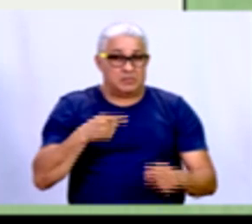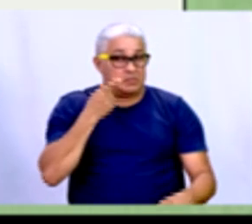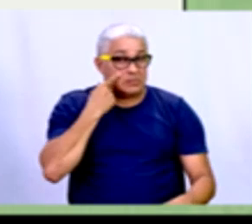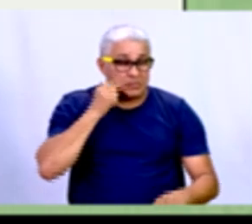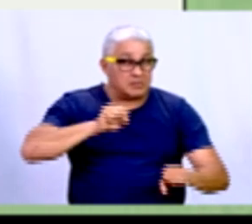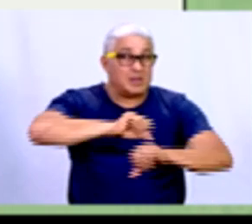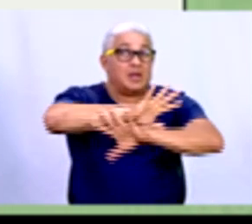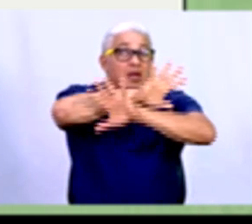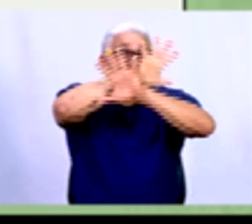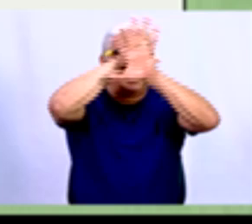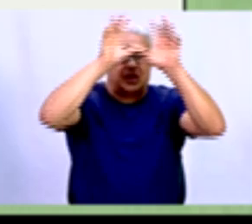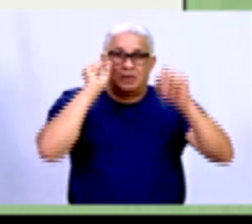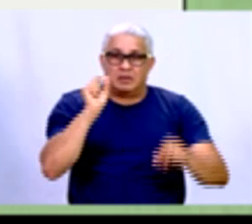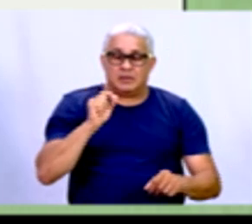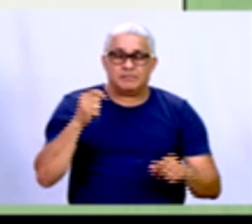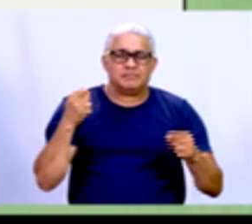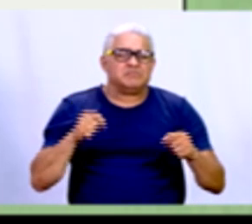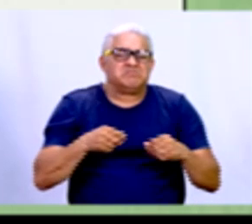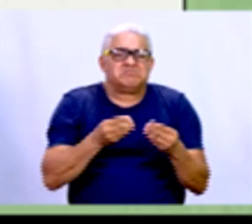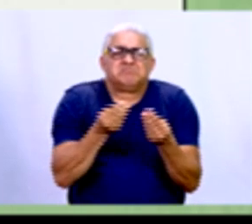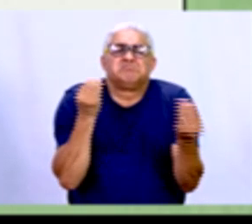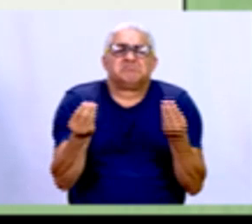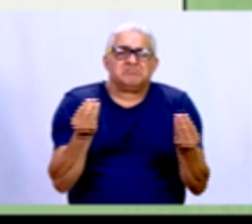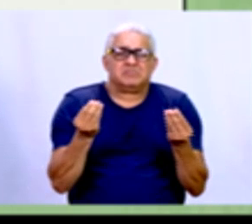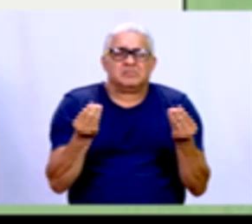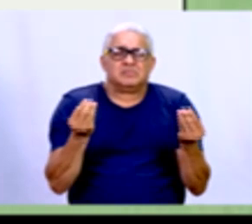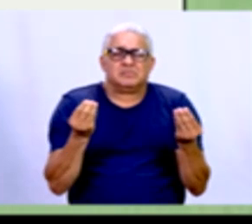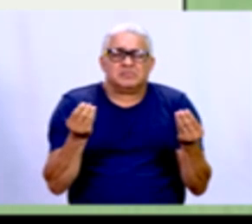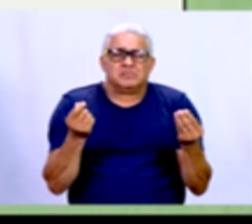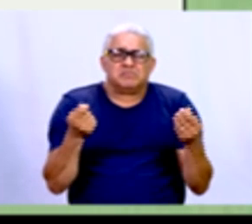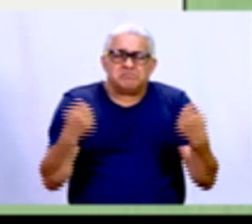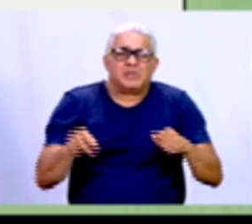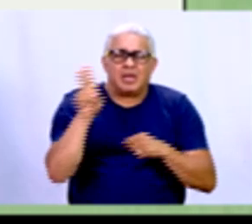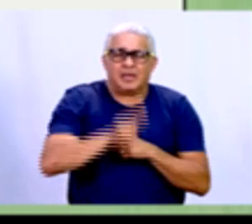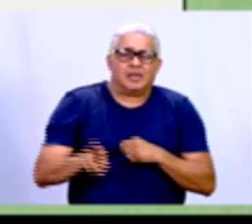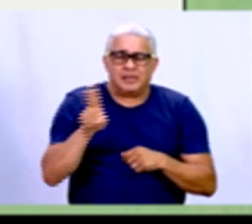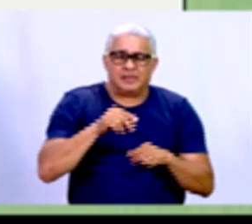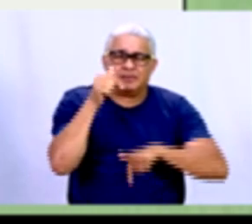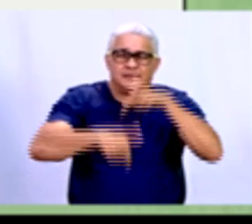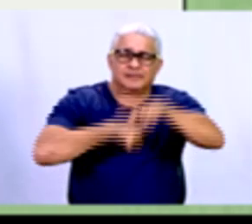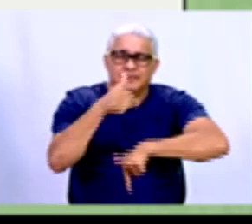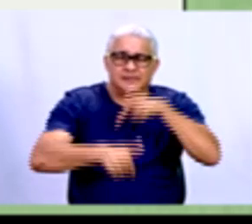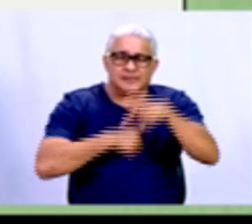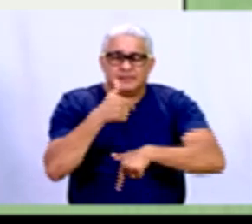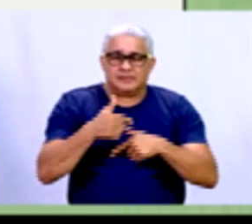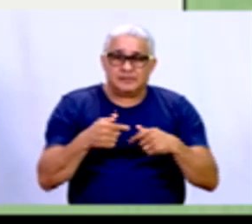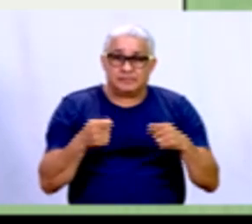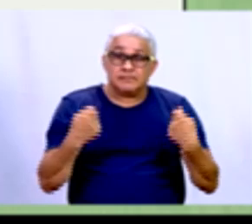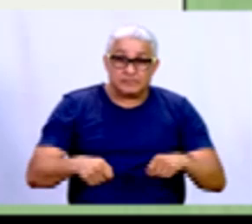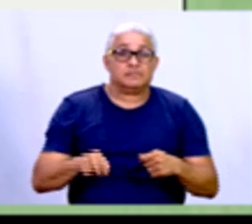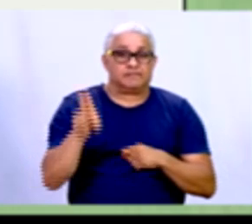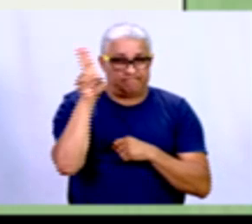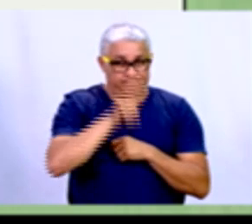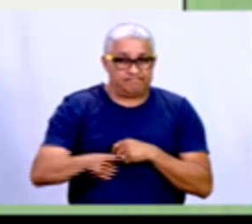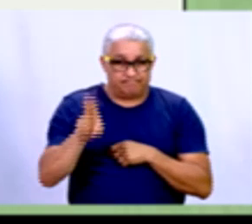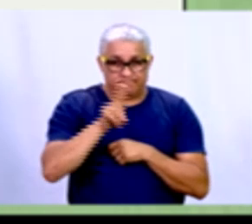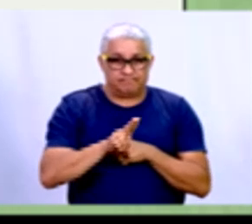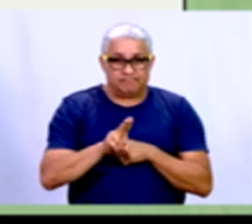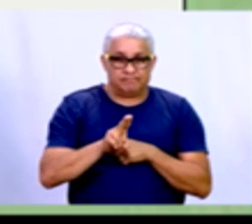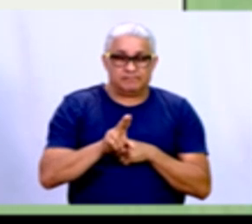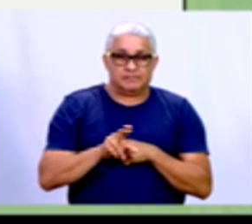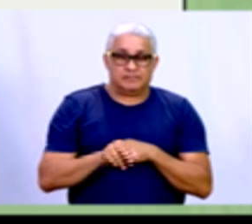claro nela para que ela serve, tá? Deve ser utilizável. O que é ser utilizável?